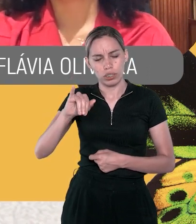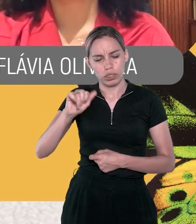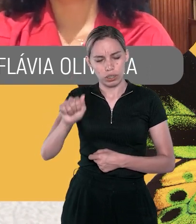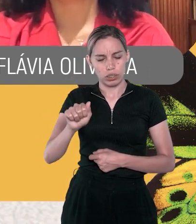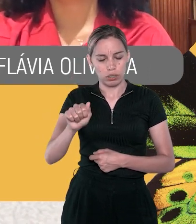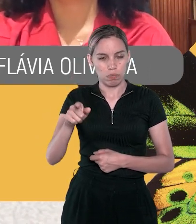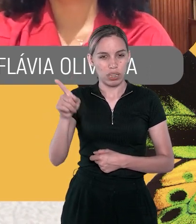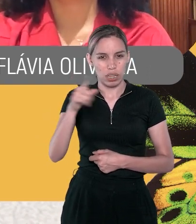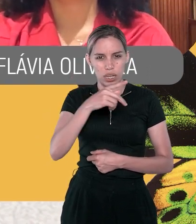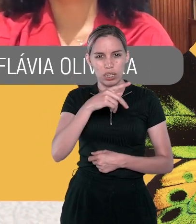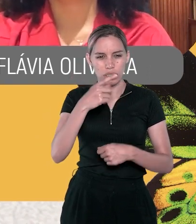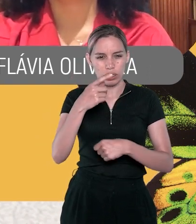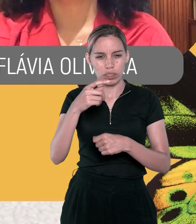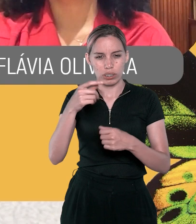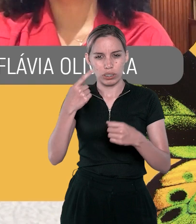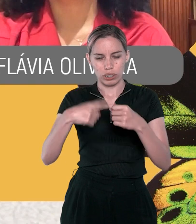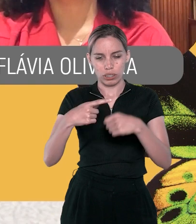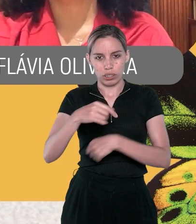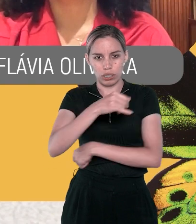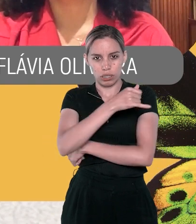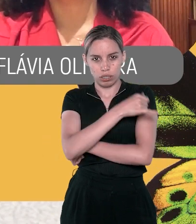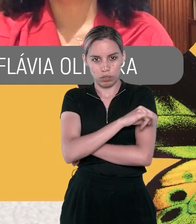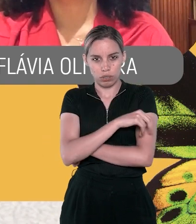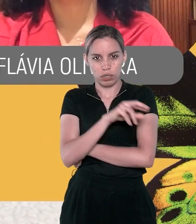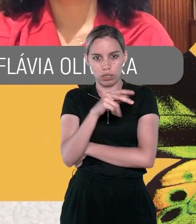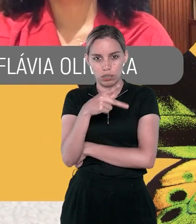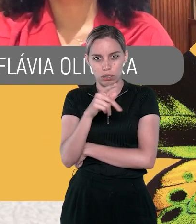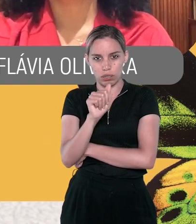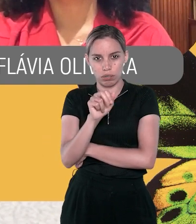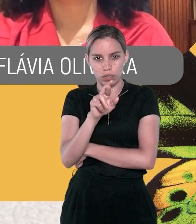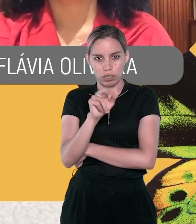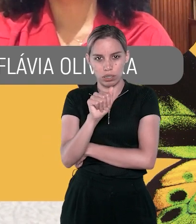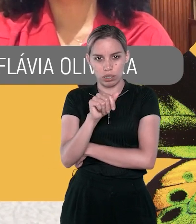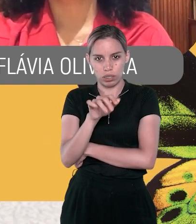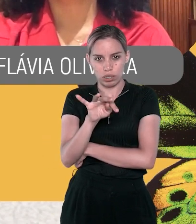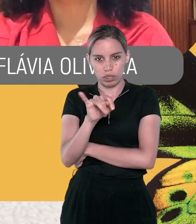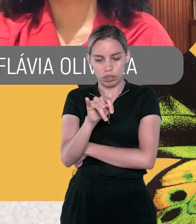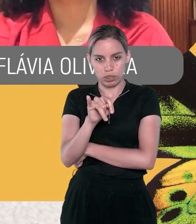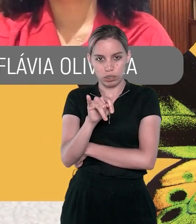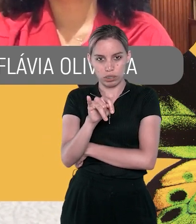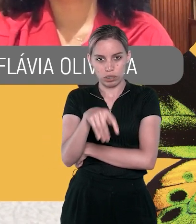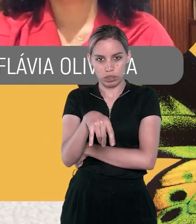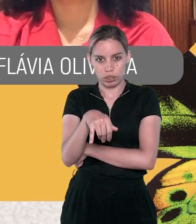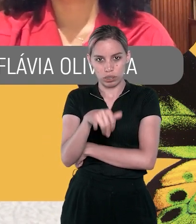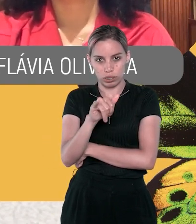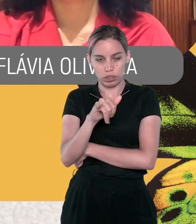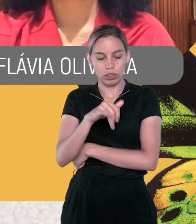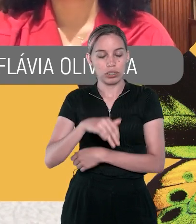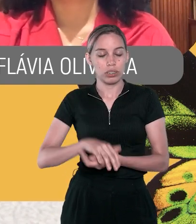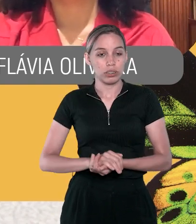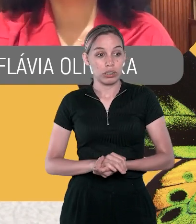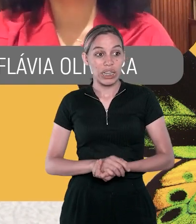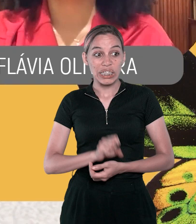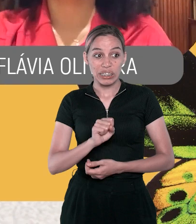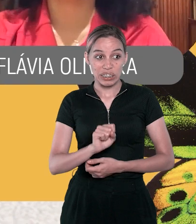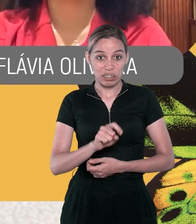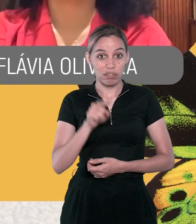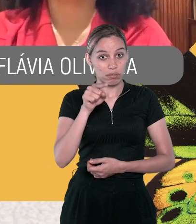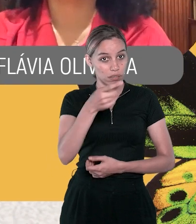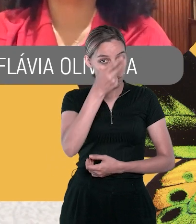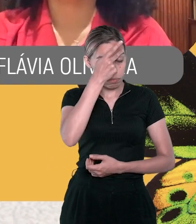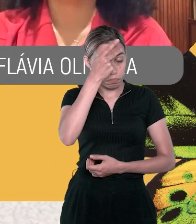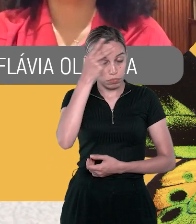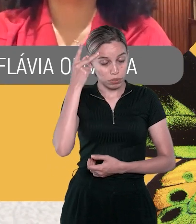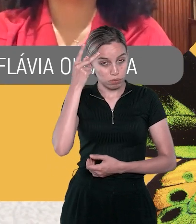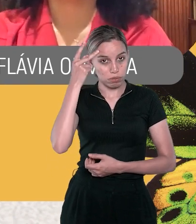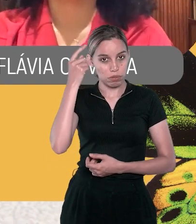iniciáticos pelas esquinas, etc. E tal. Quer dizer, então, se você é uma pessoa que fica pensando nessa simbologia o tempo todo,